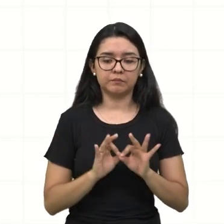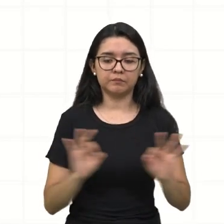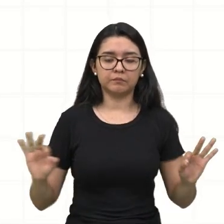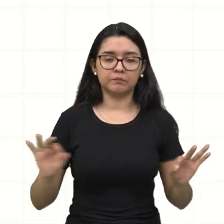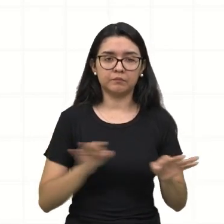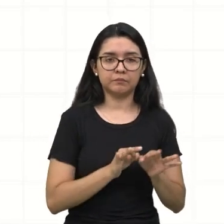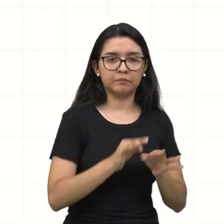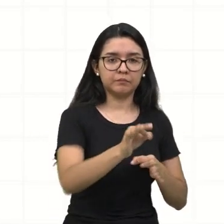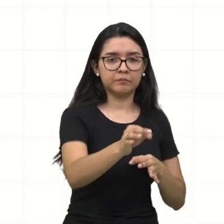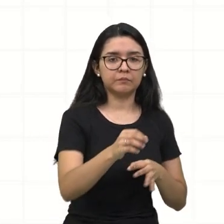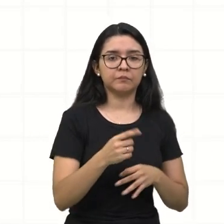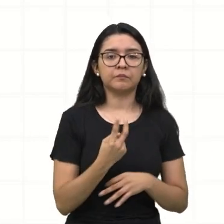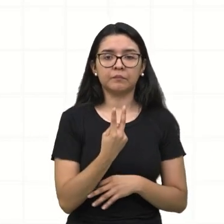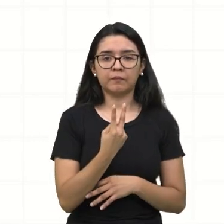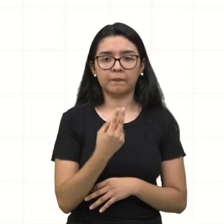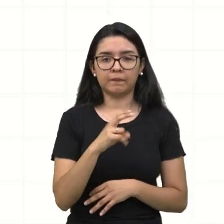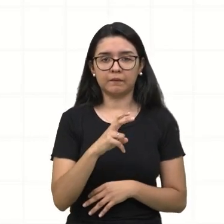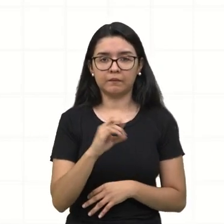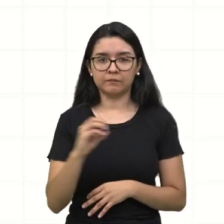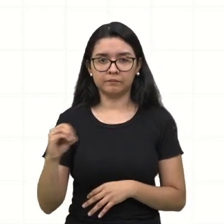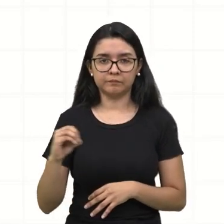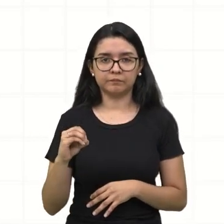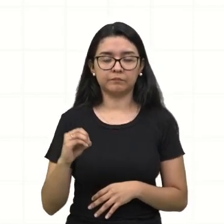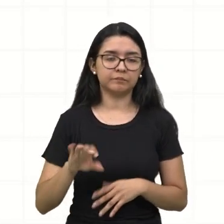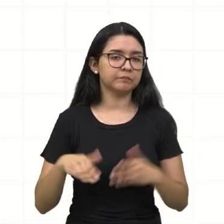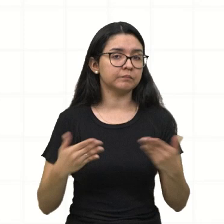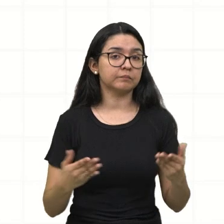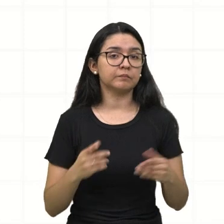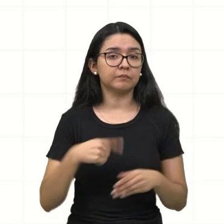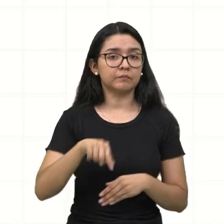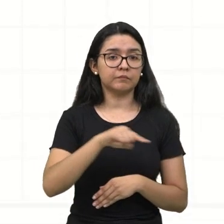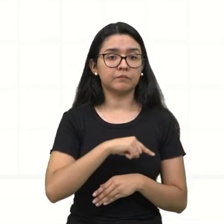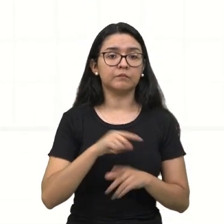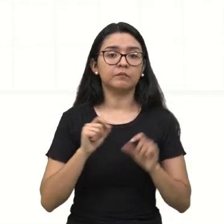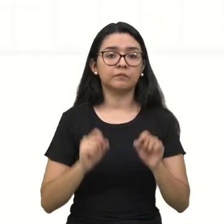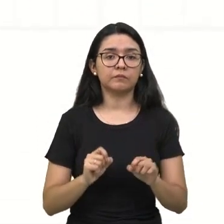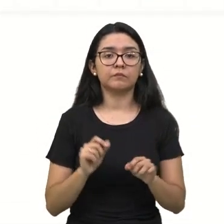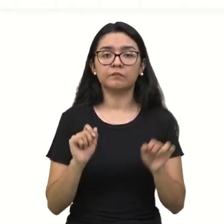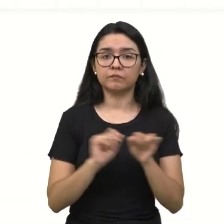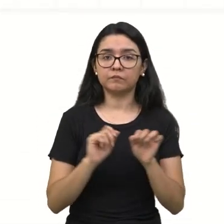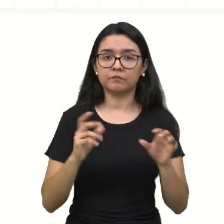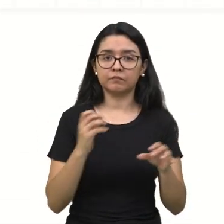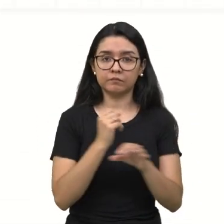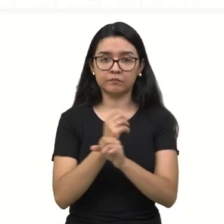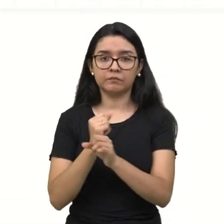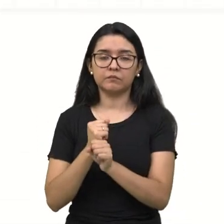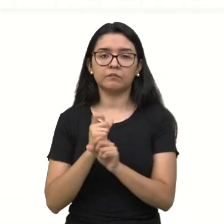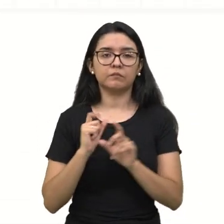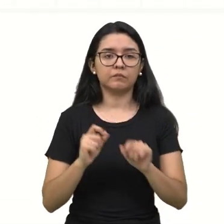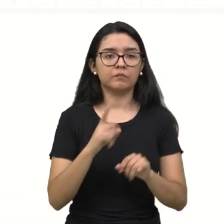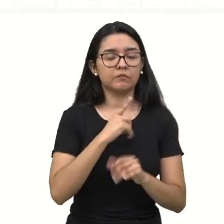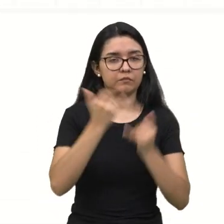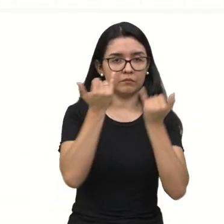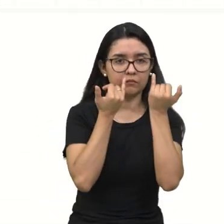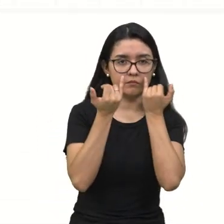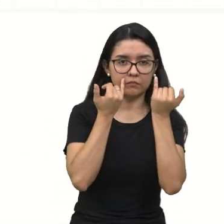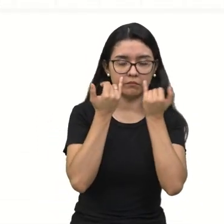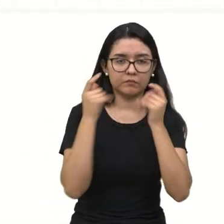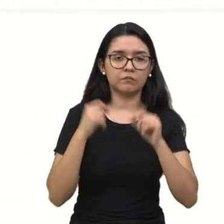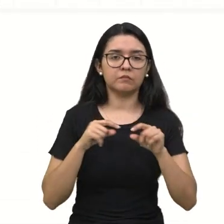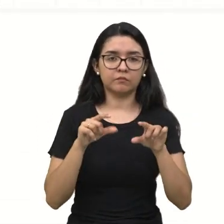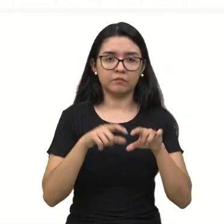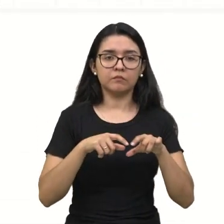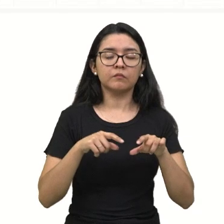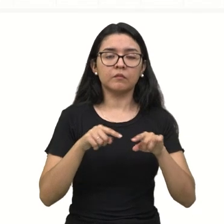por 2.500 metros de comprimento. Então, quando você pega e tem a informação de que o terreno